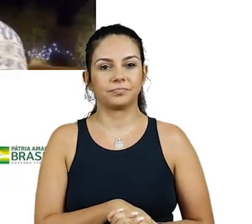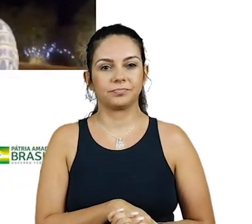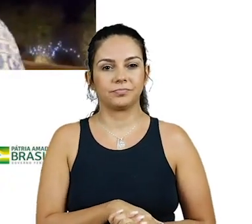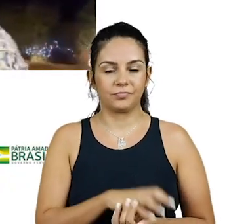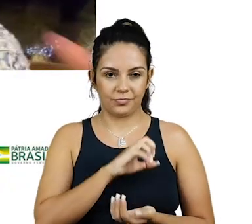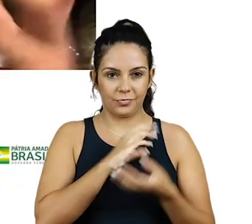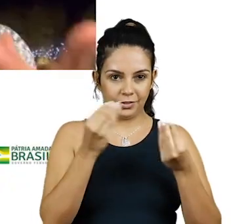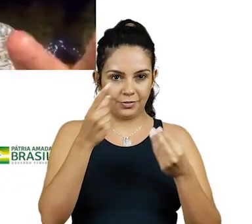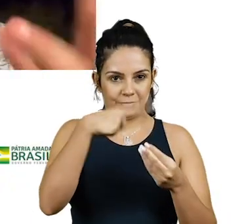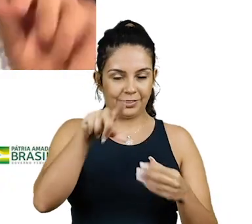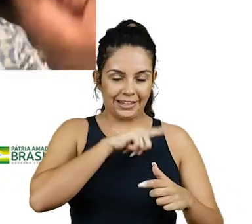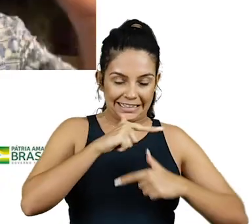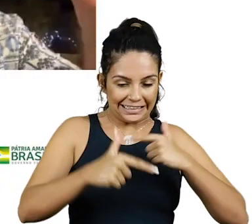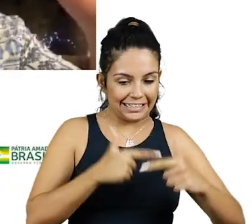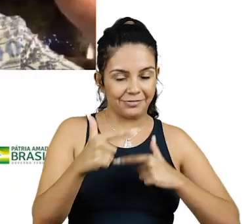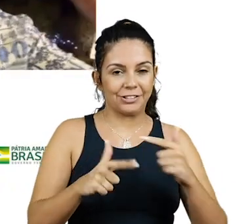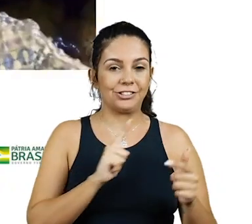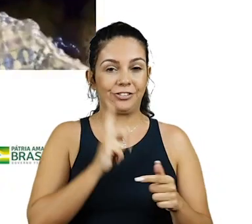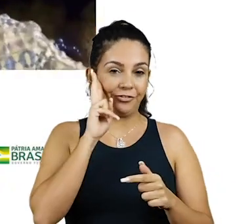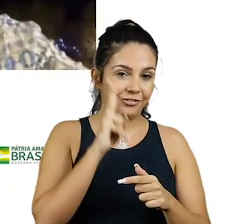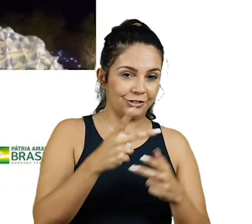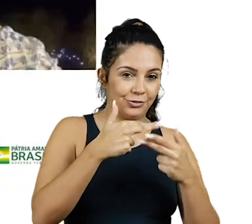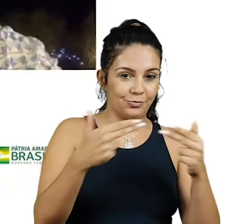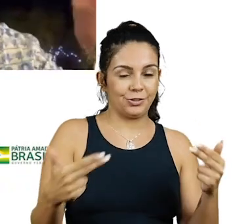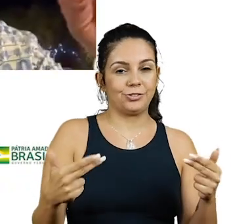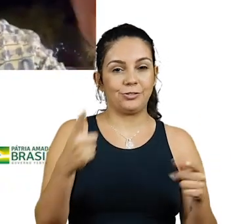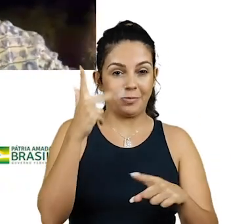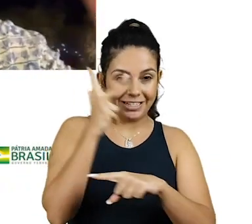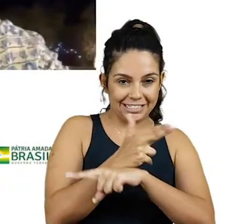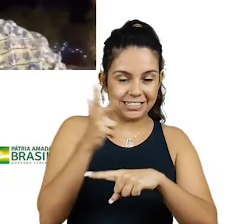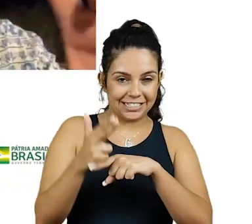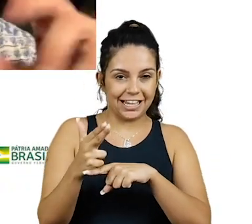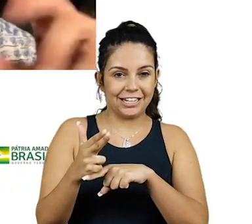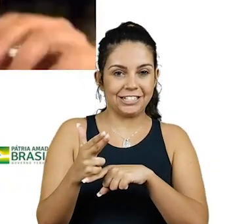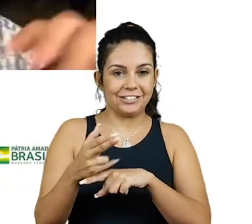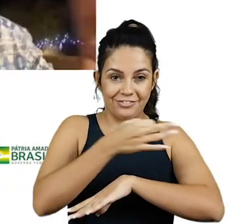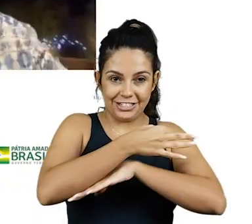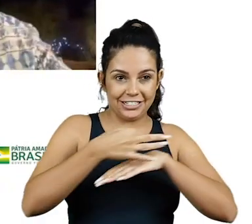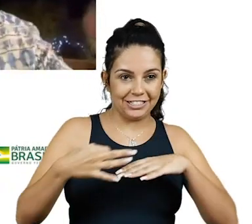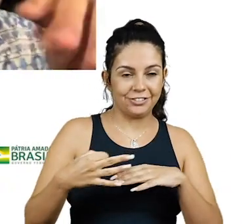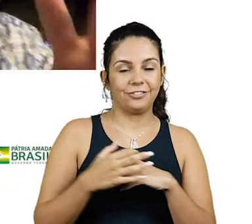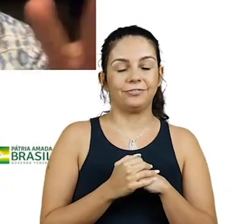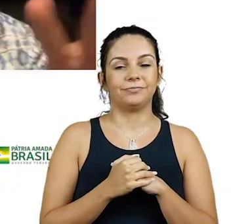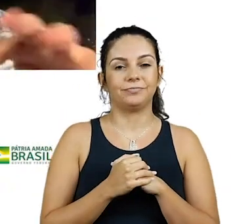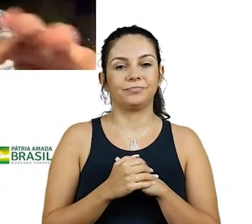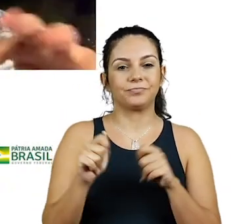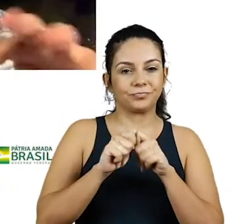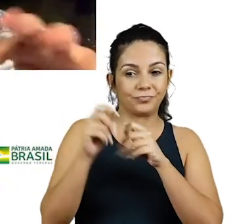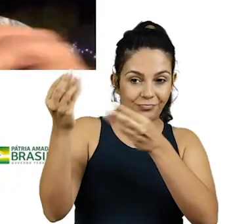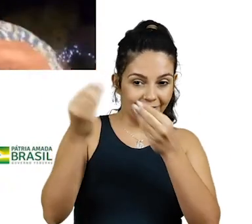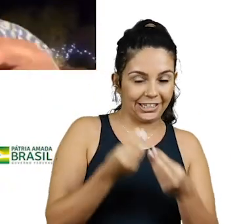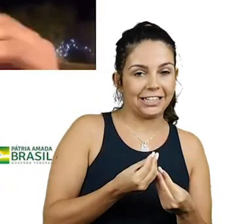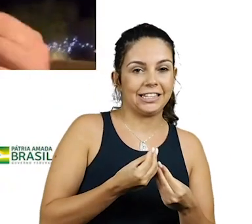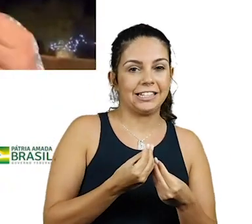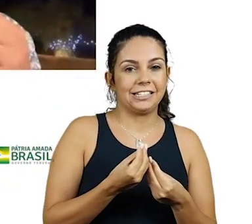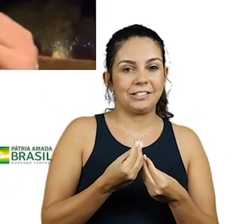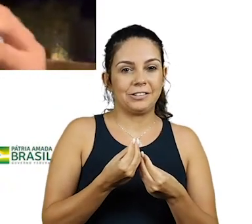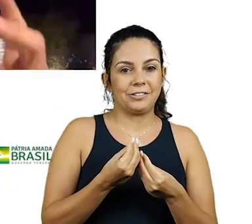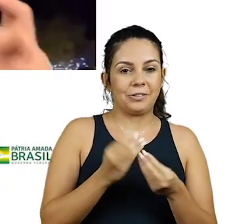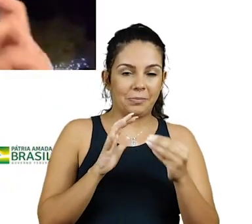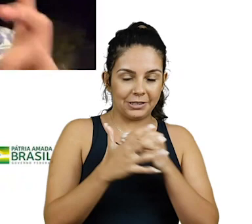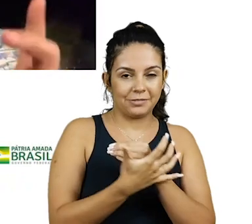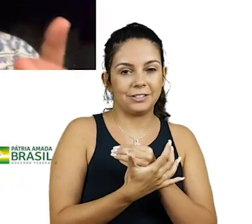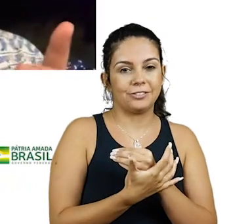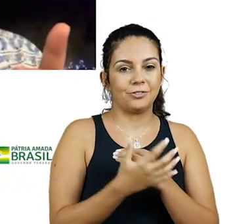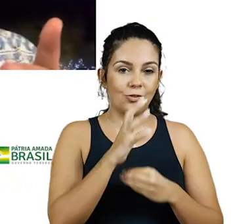argumento que eu gosto muito, eles dão um trabalho danado, que eu tinha visto uma coisa numa série, meio de ficção científica, eu vou trazer isso para a pandemia e